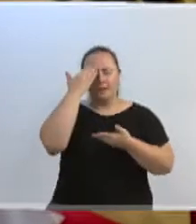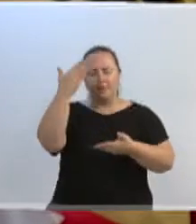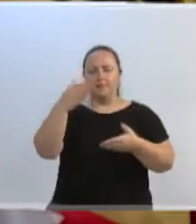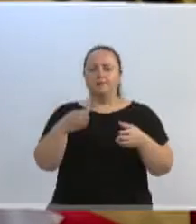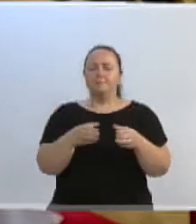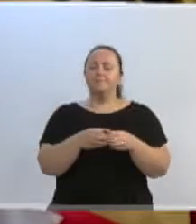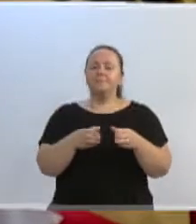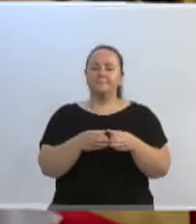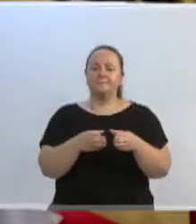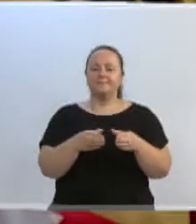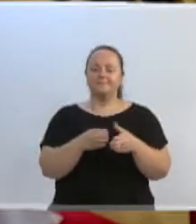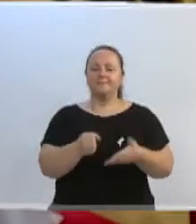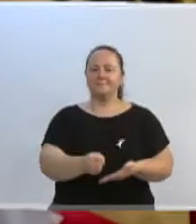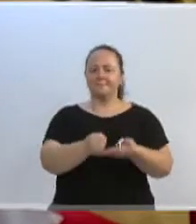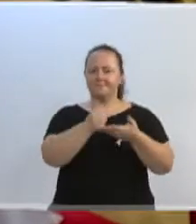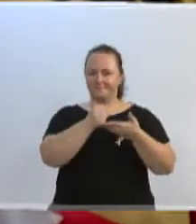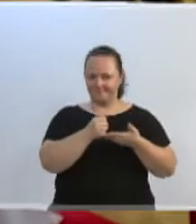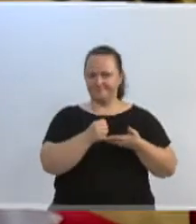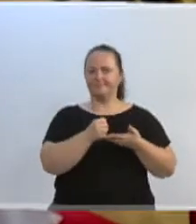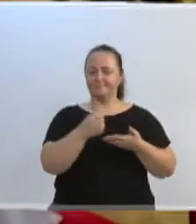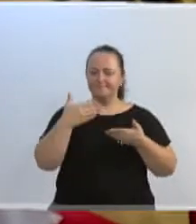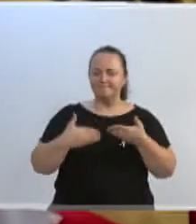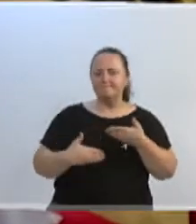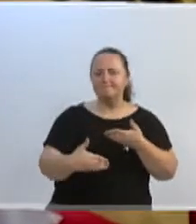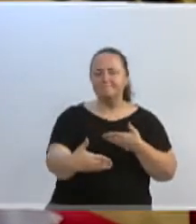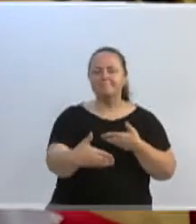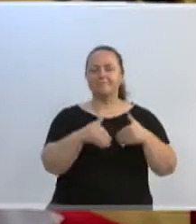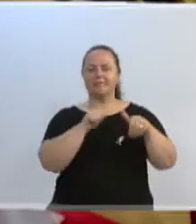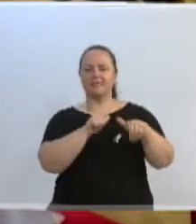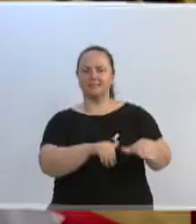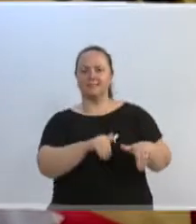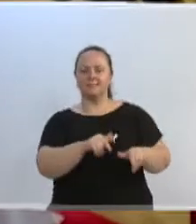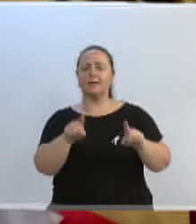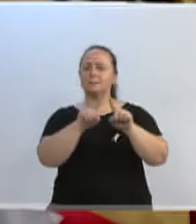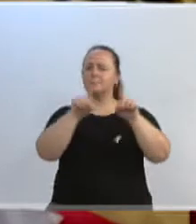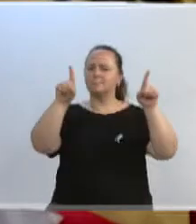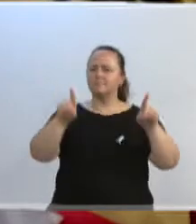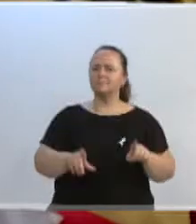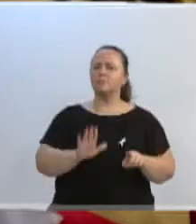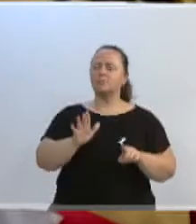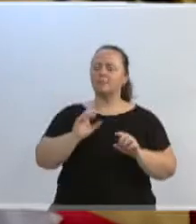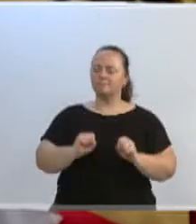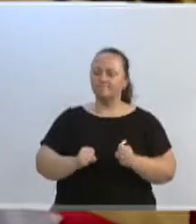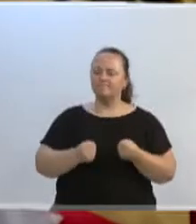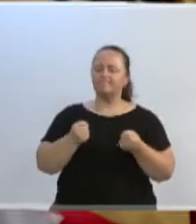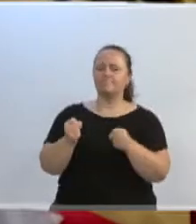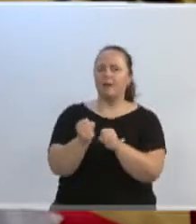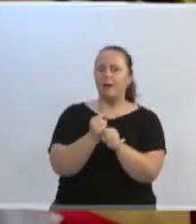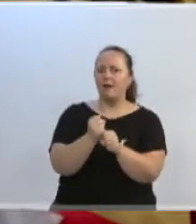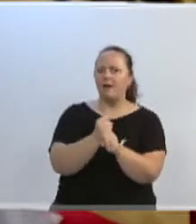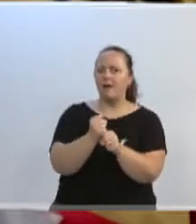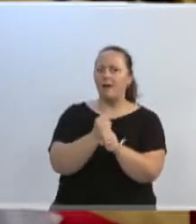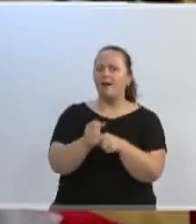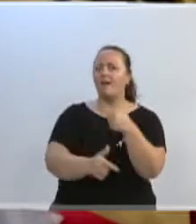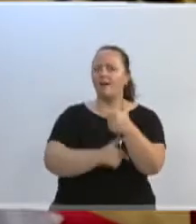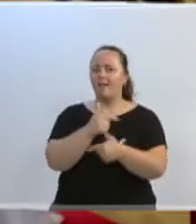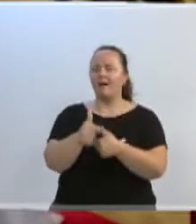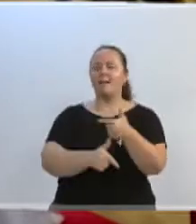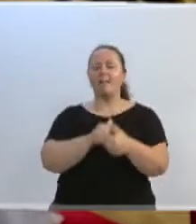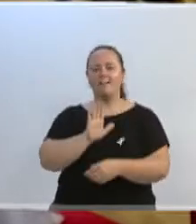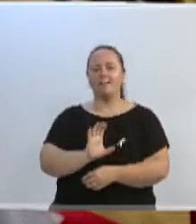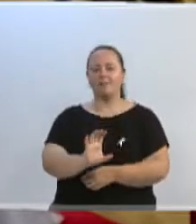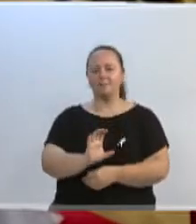que colaborou ao longo do Setembro Branco, os servidores dedicados que já estão há anos fazendo isso,